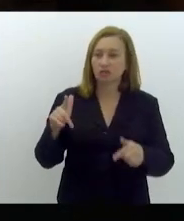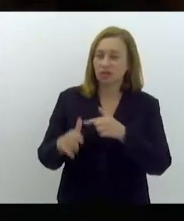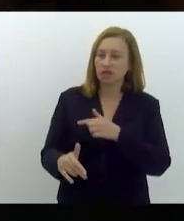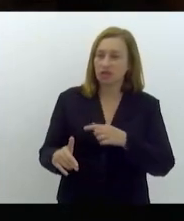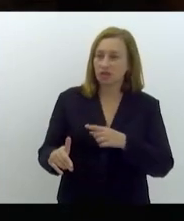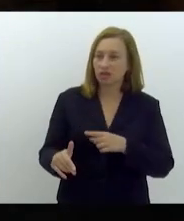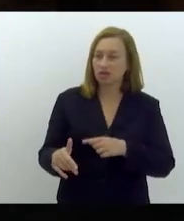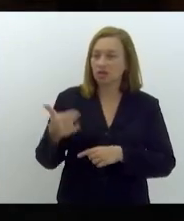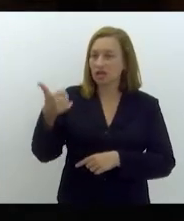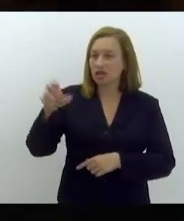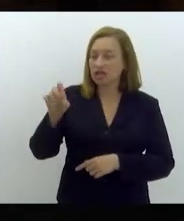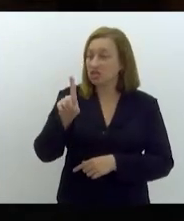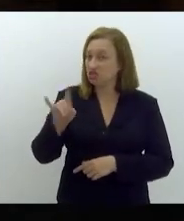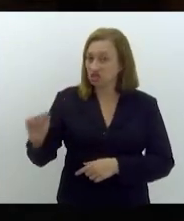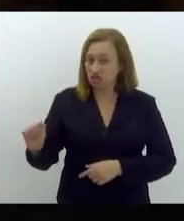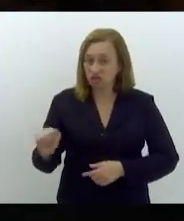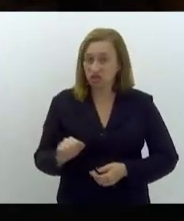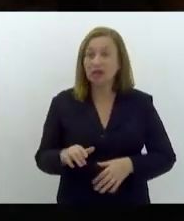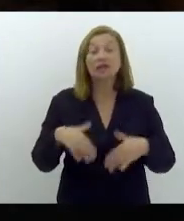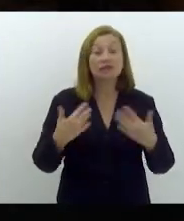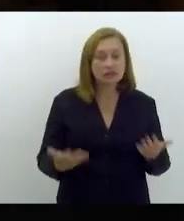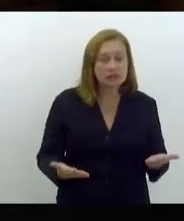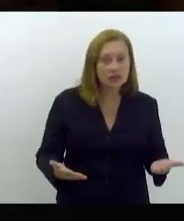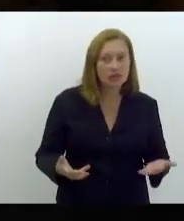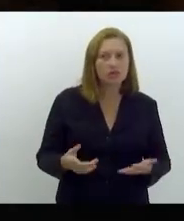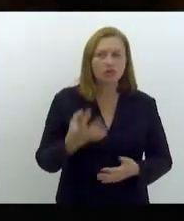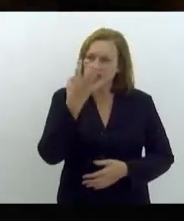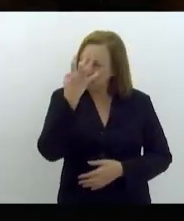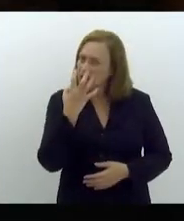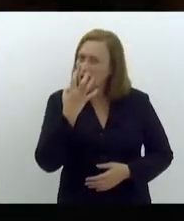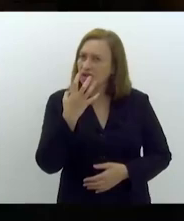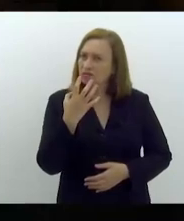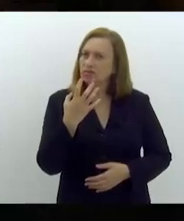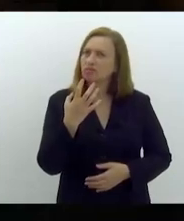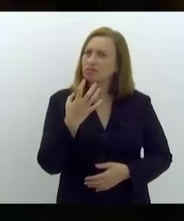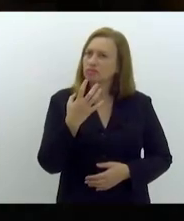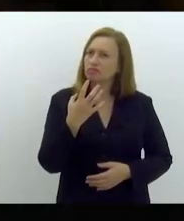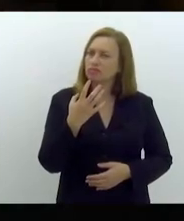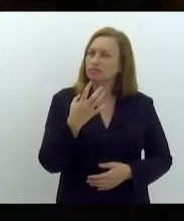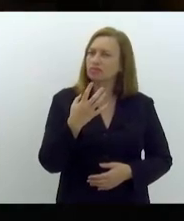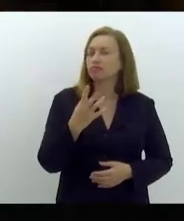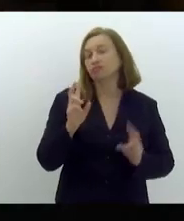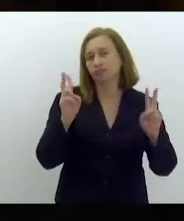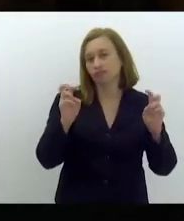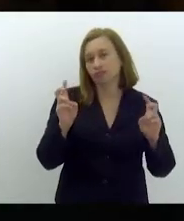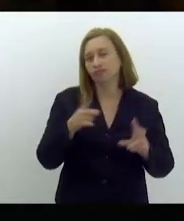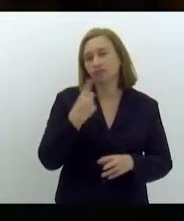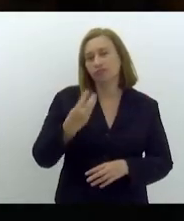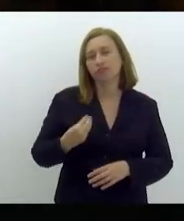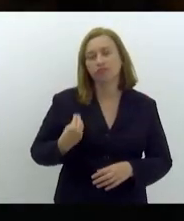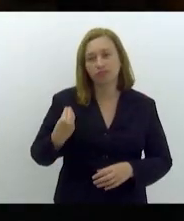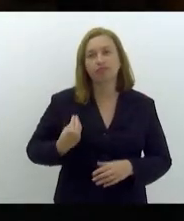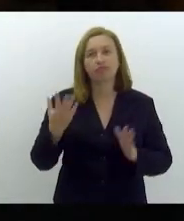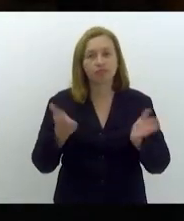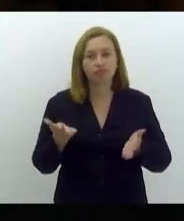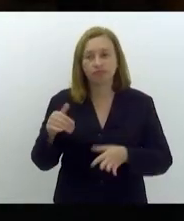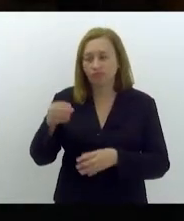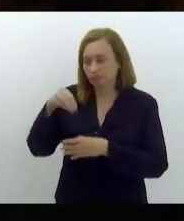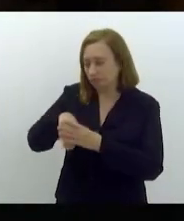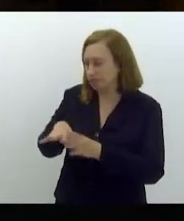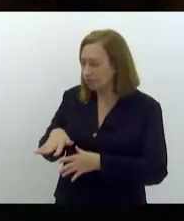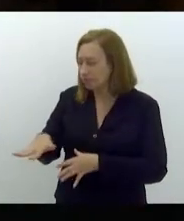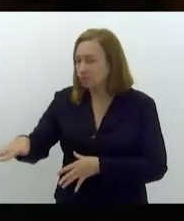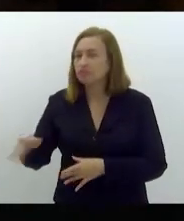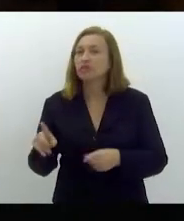15 dias então é gravíssimo a situação que a gente tem hoje dentro das favelas E periferias